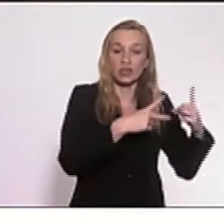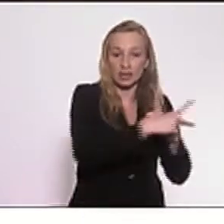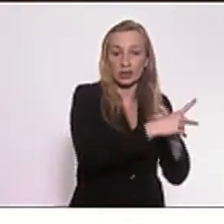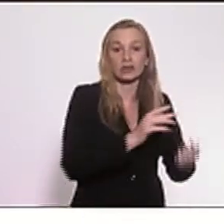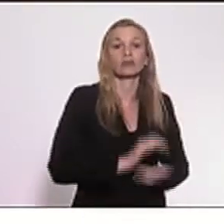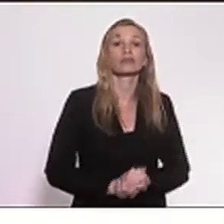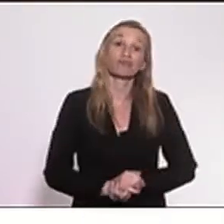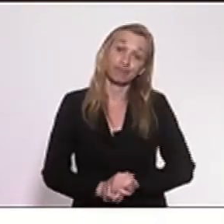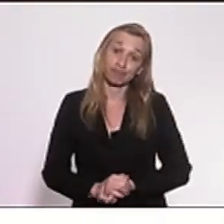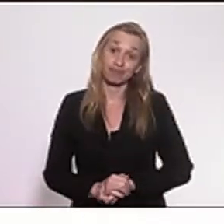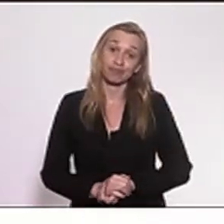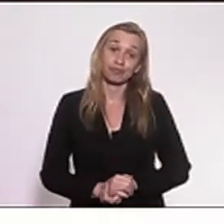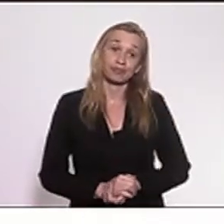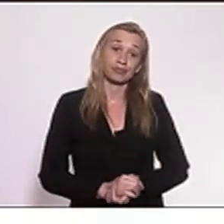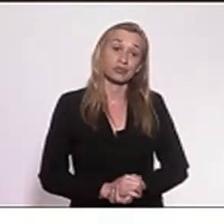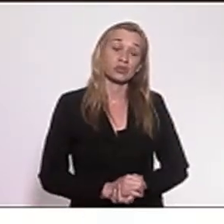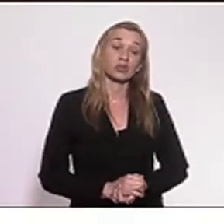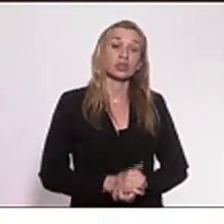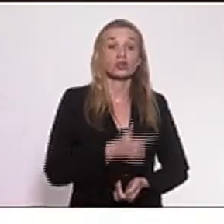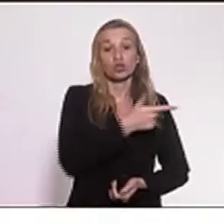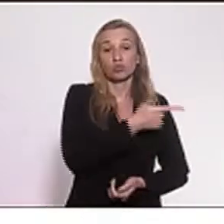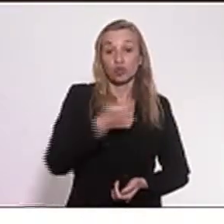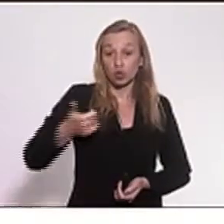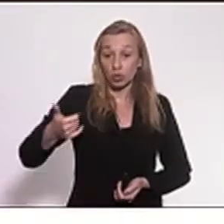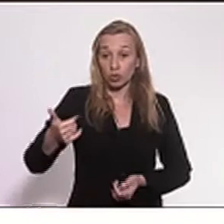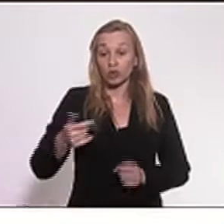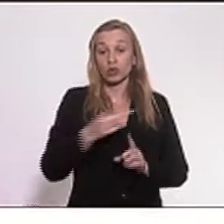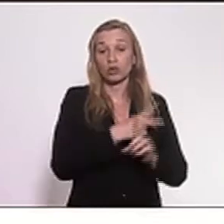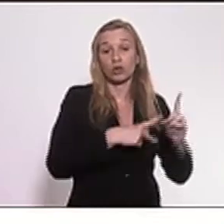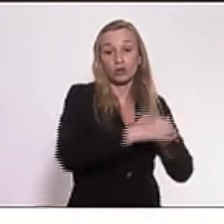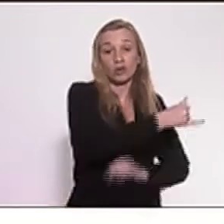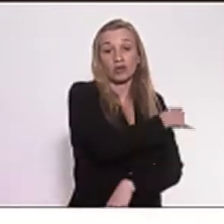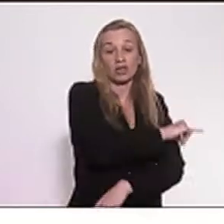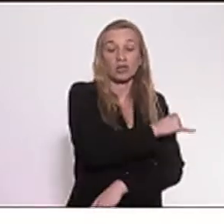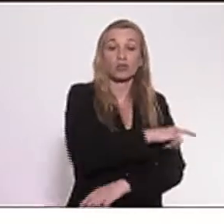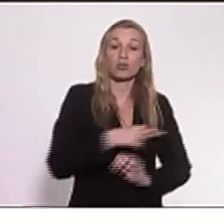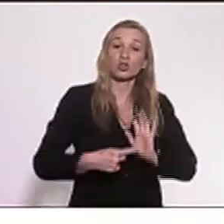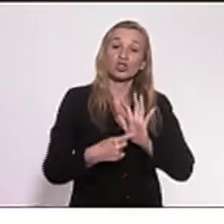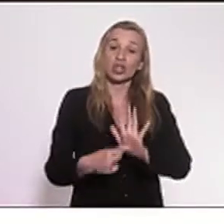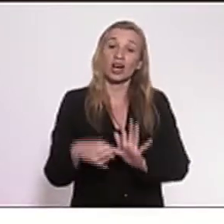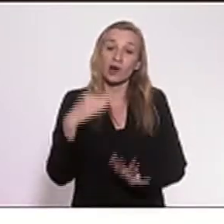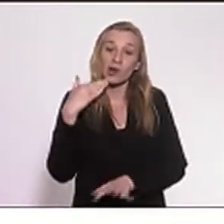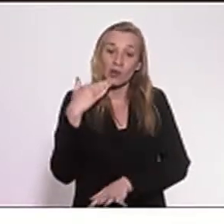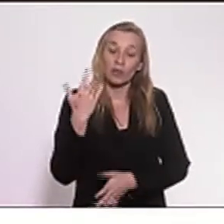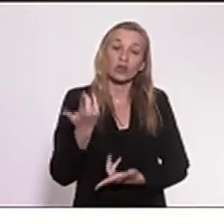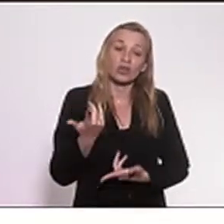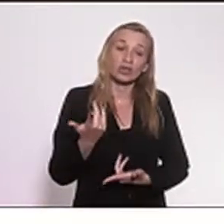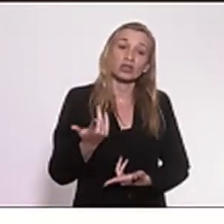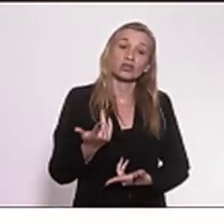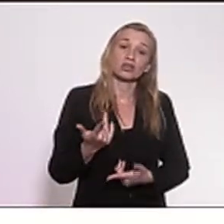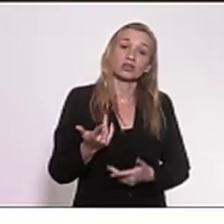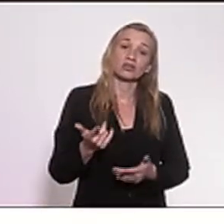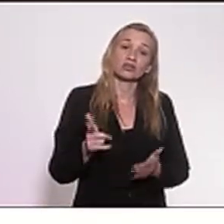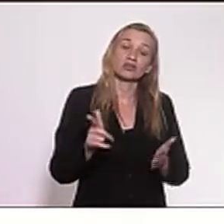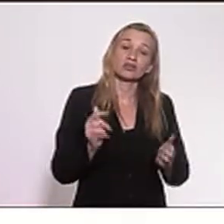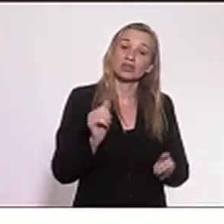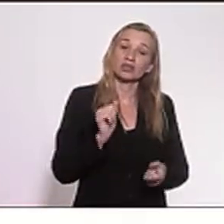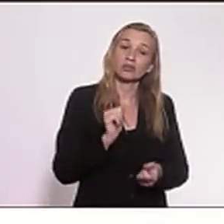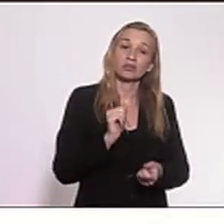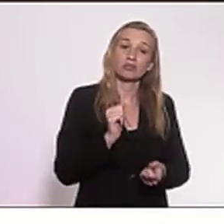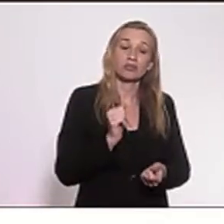Rio Previdência, desde 2012, começou a apresentar dificuldades de fechar a sua folha de